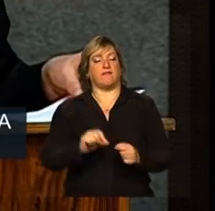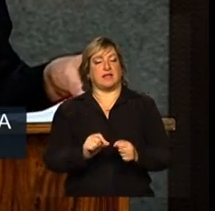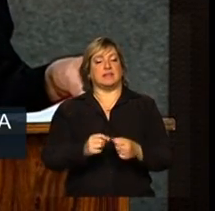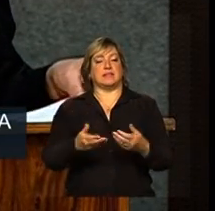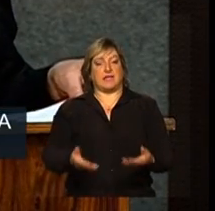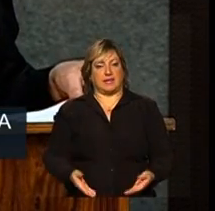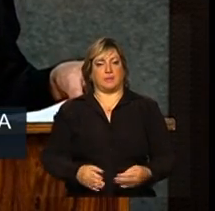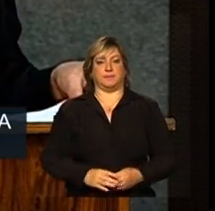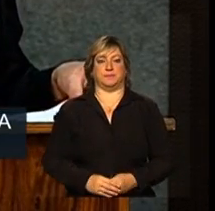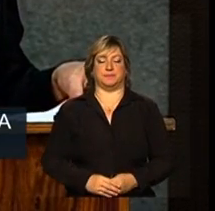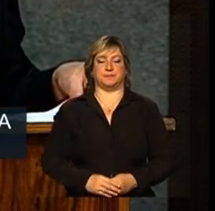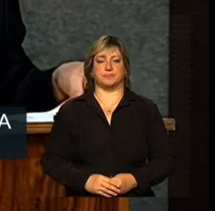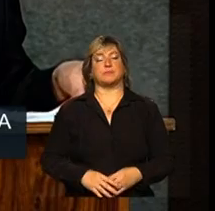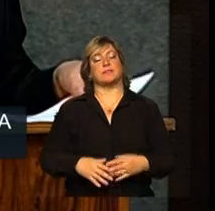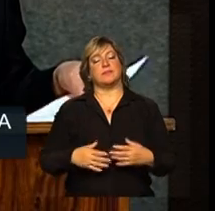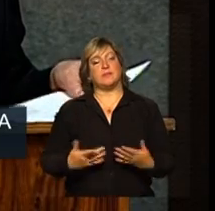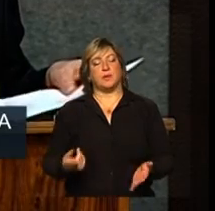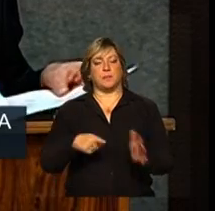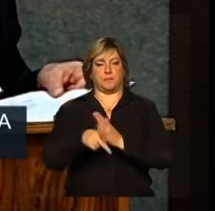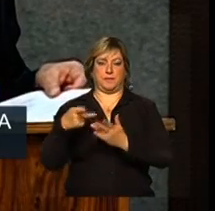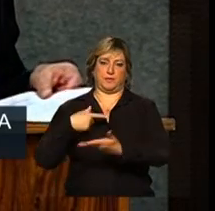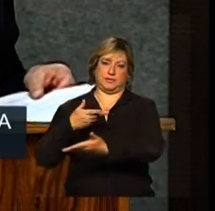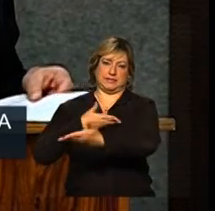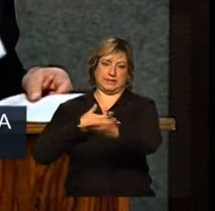produzindo. Enfim, meus amigos,